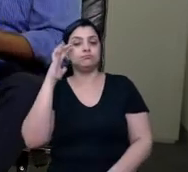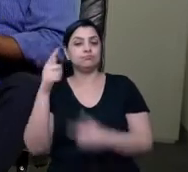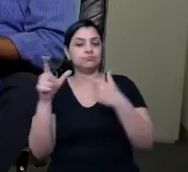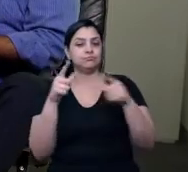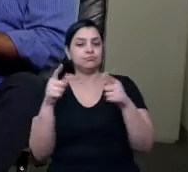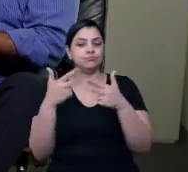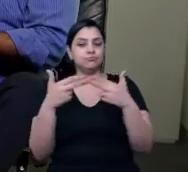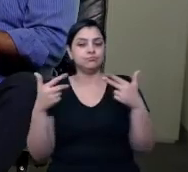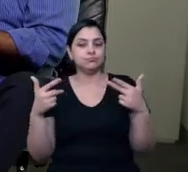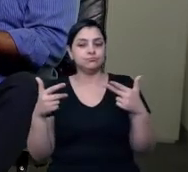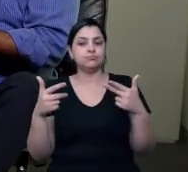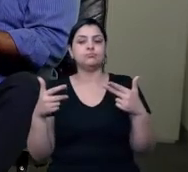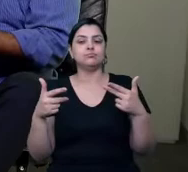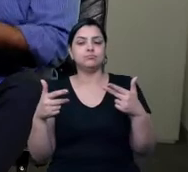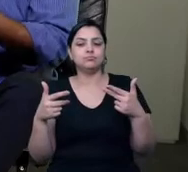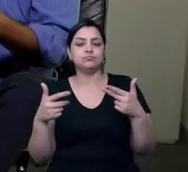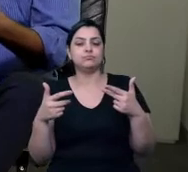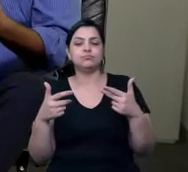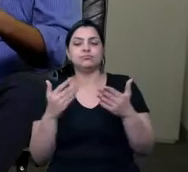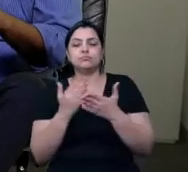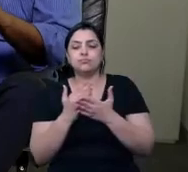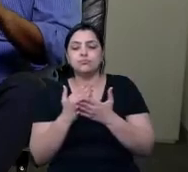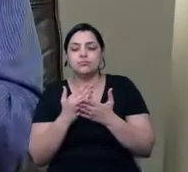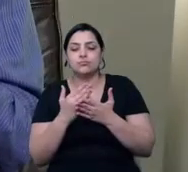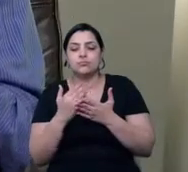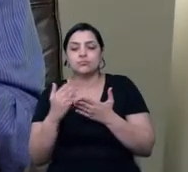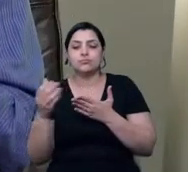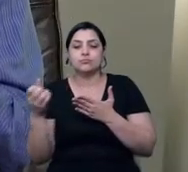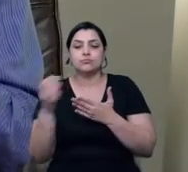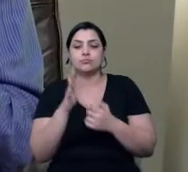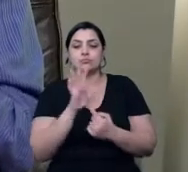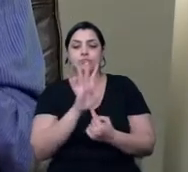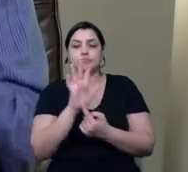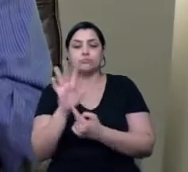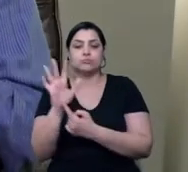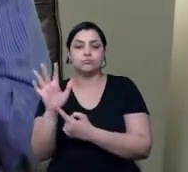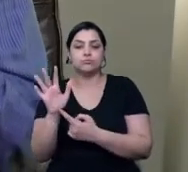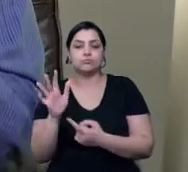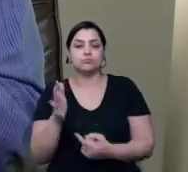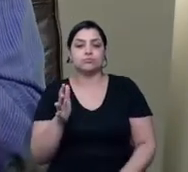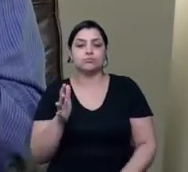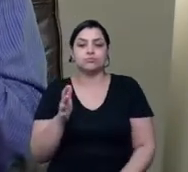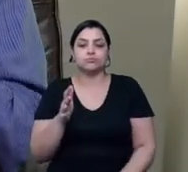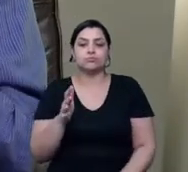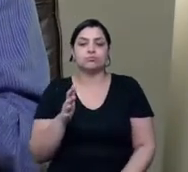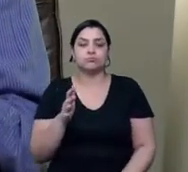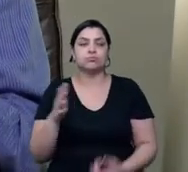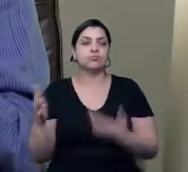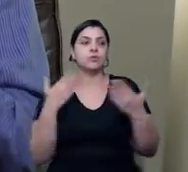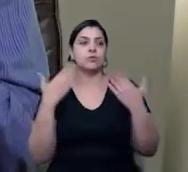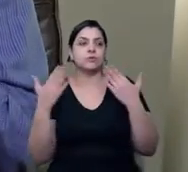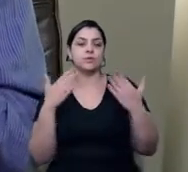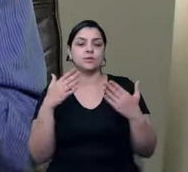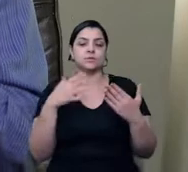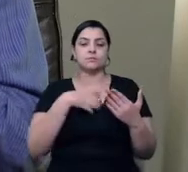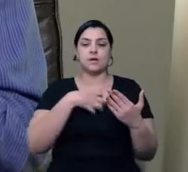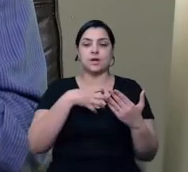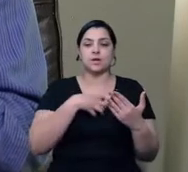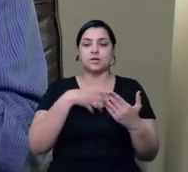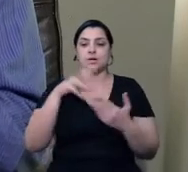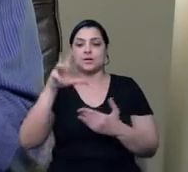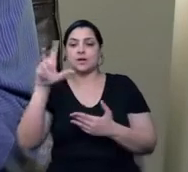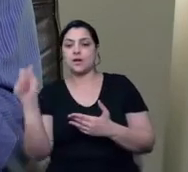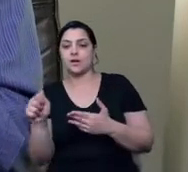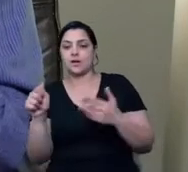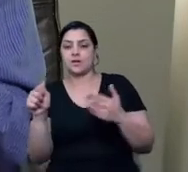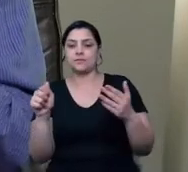embrião para uma nova exposição, que deve ser um diálogo entre Bahia e Áfricas, uma coisa nesse